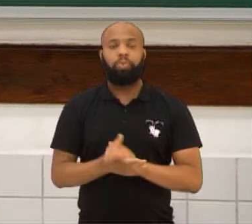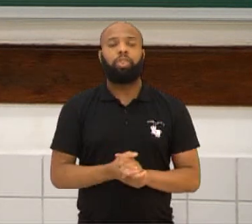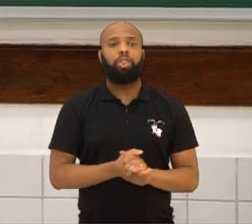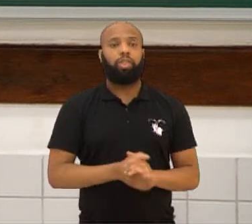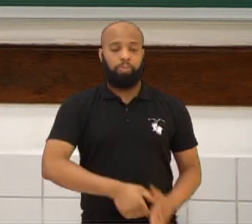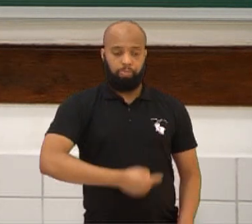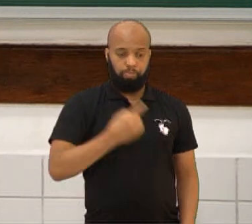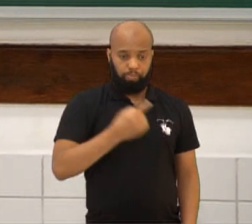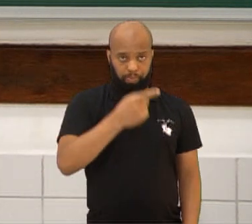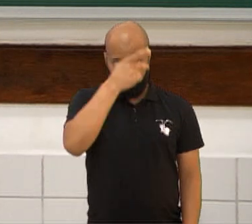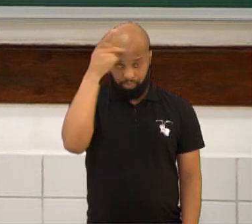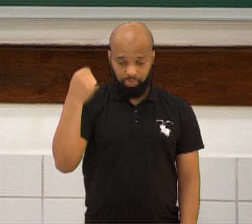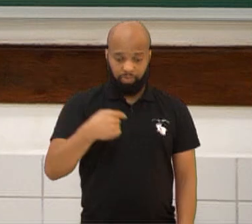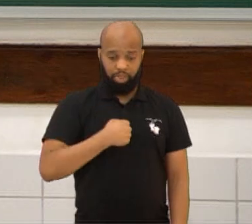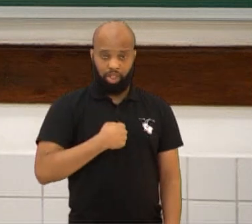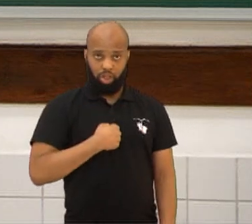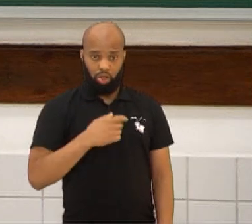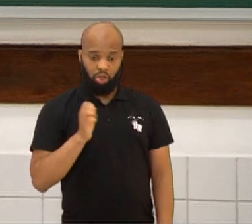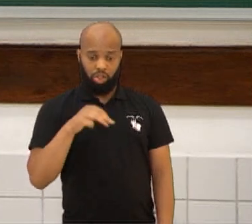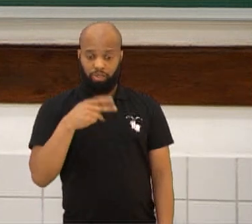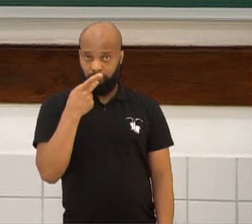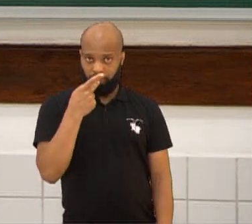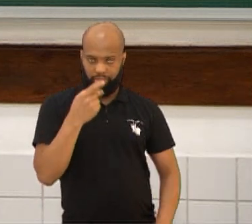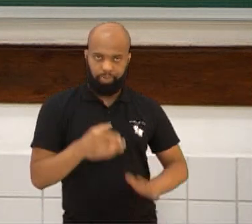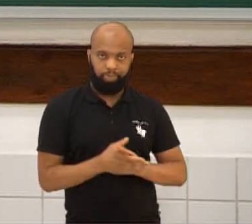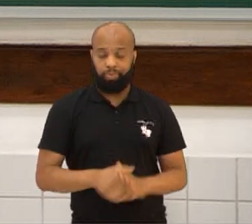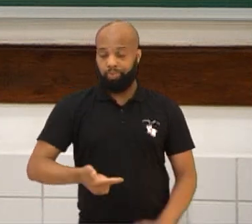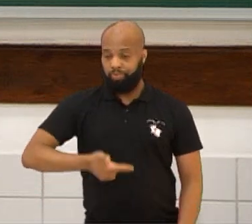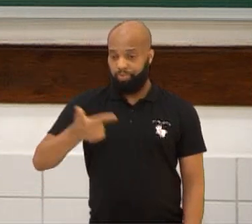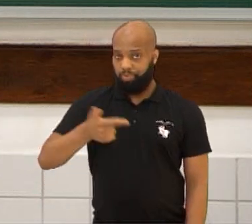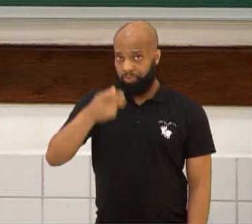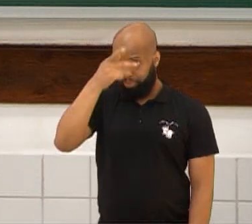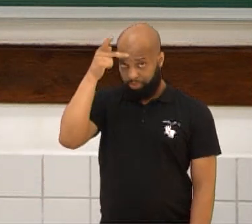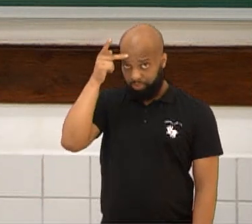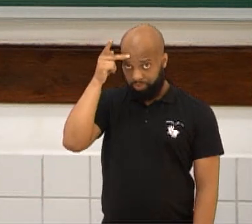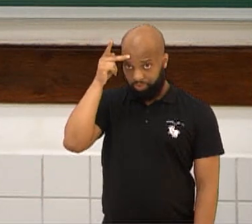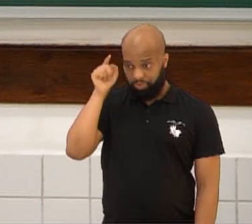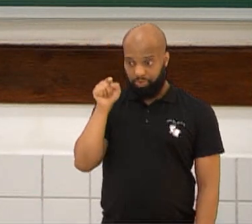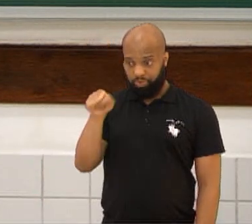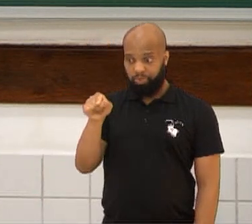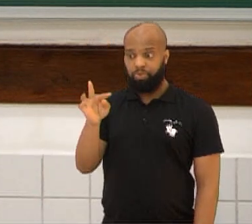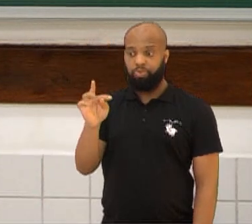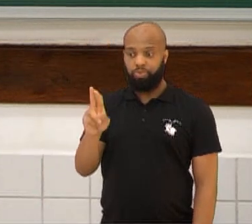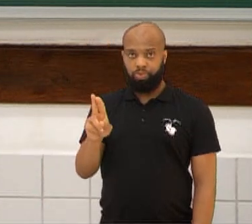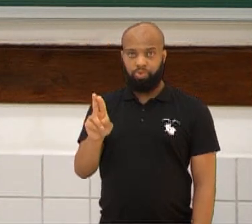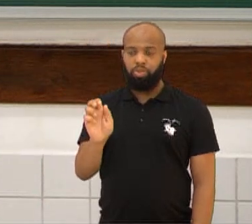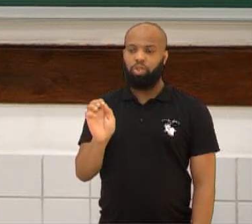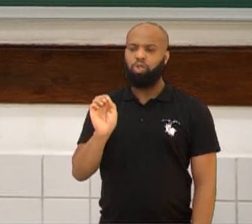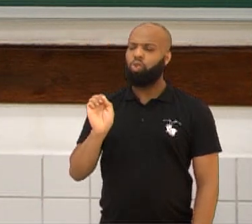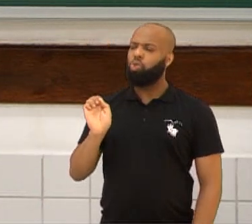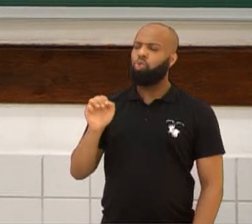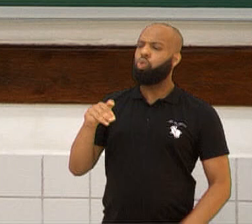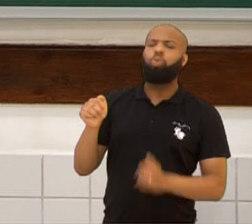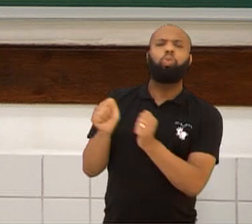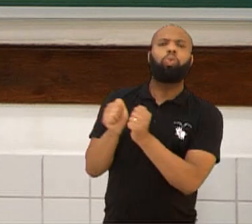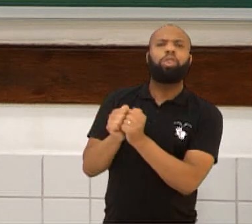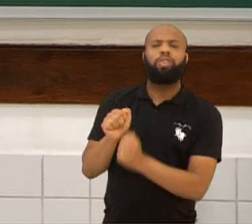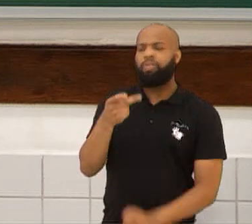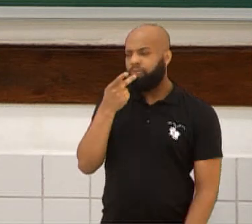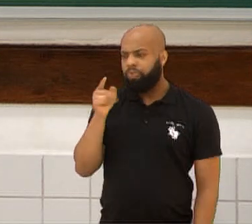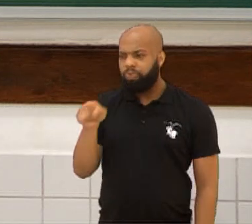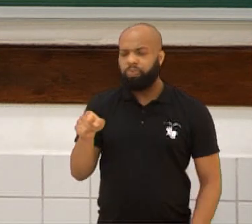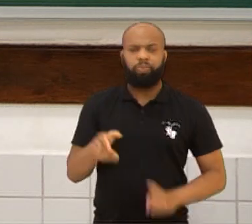pessoa, eu, quem fala. Segunda pessoa, tu, com quem fala. Terceira